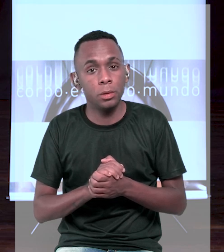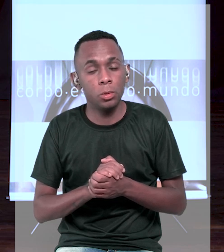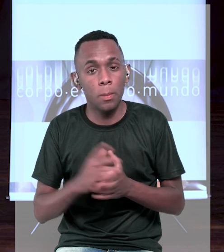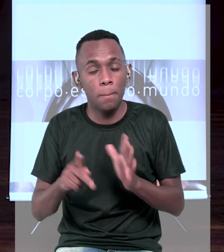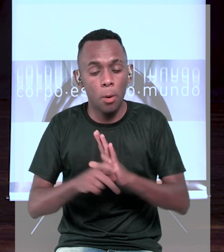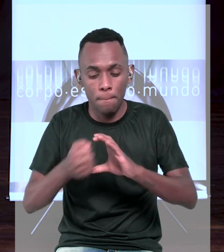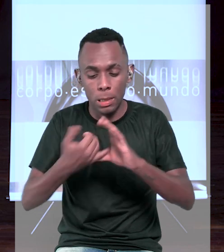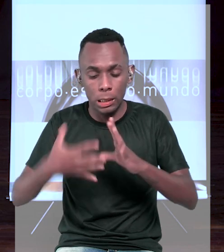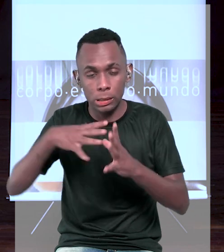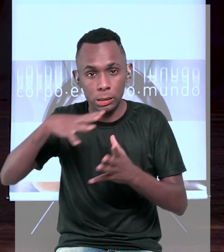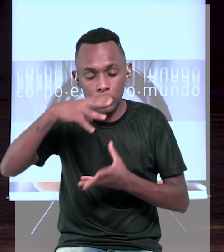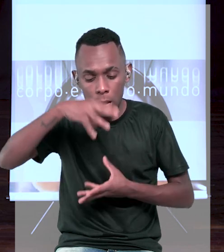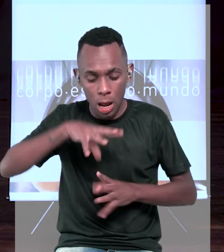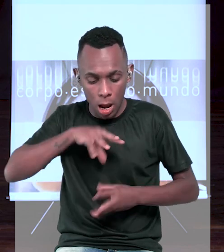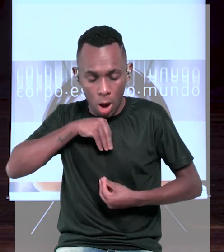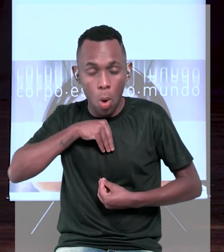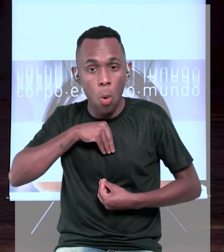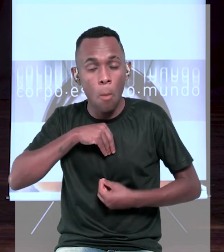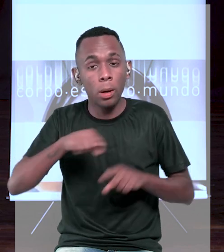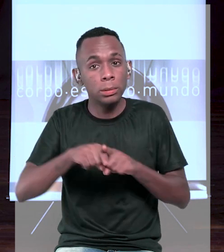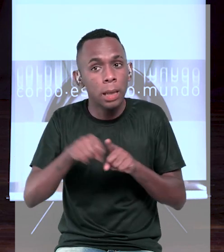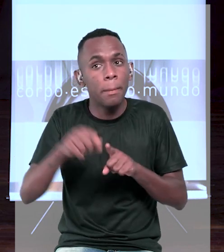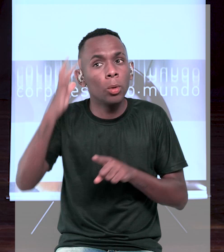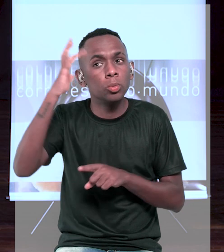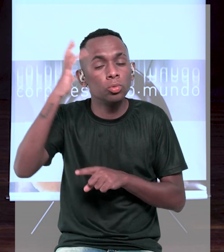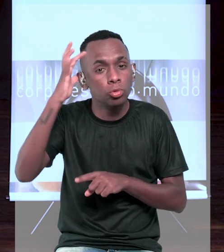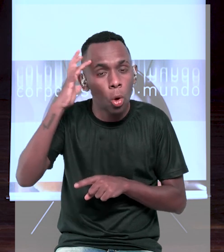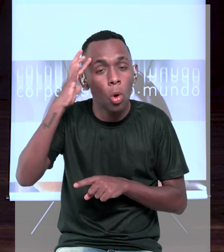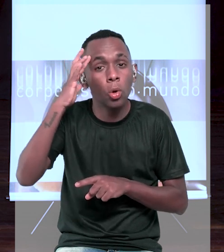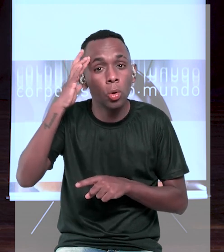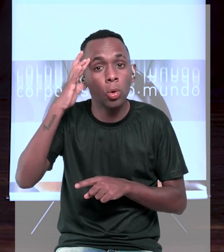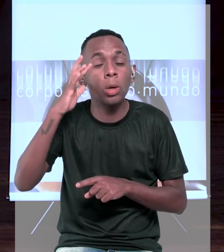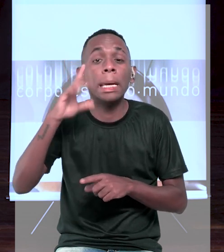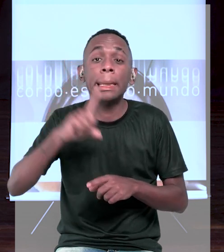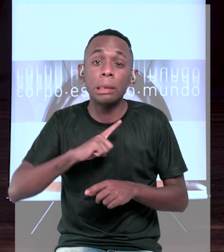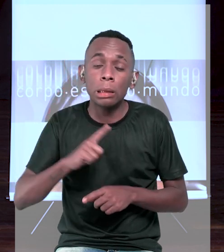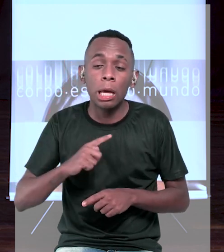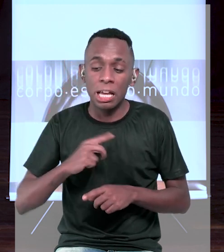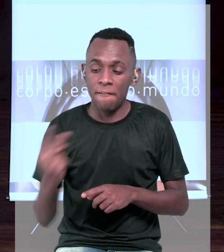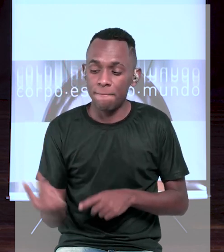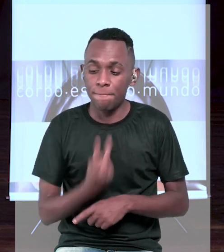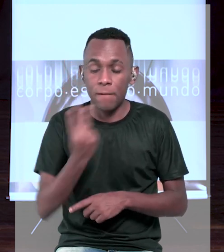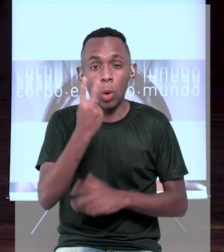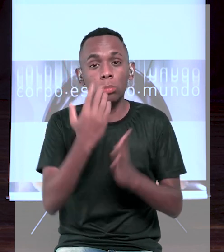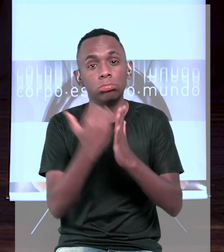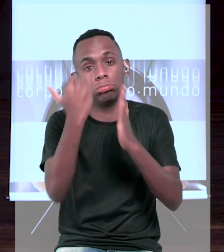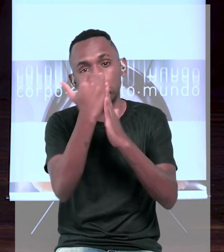divertimentos e dos sonhos, o espírito erige valores superiores.